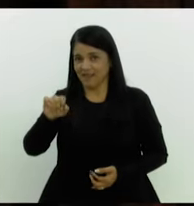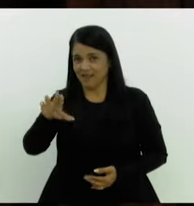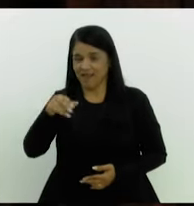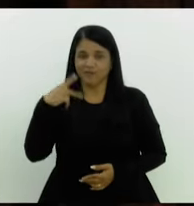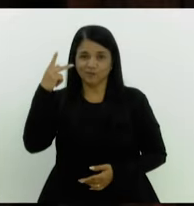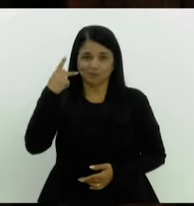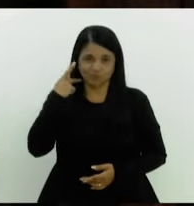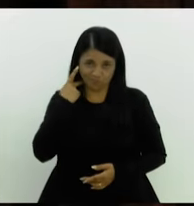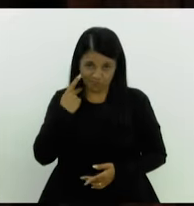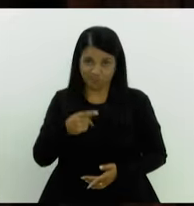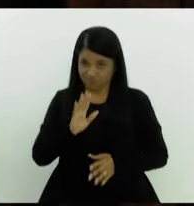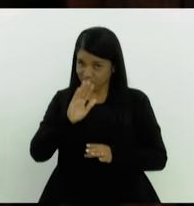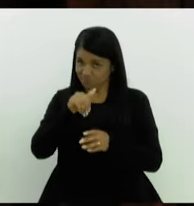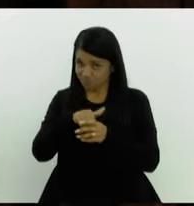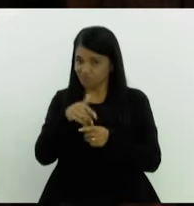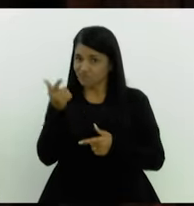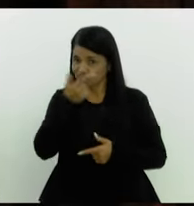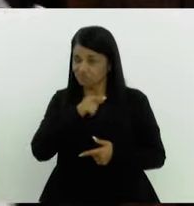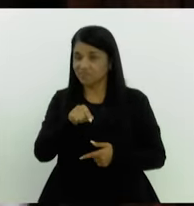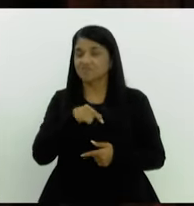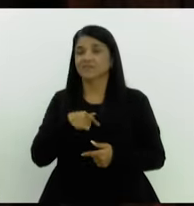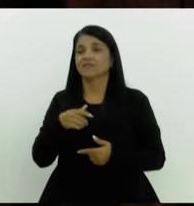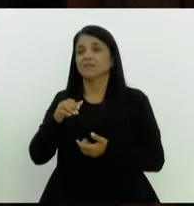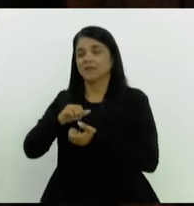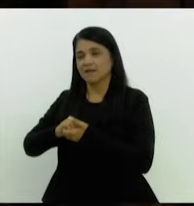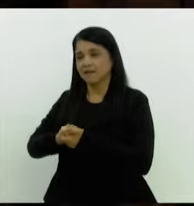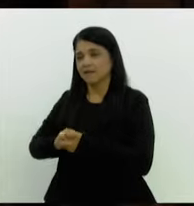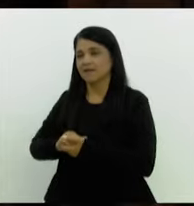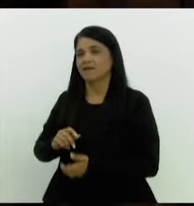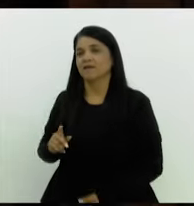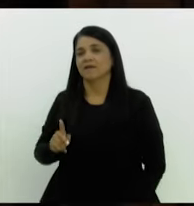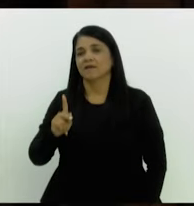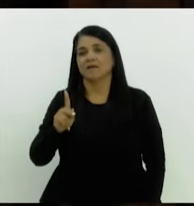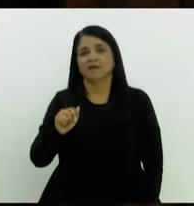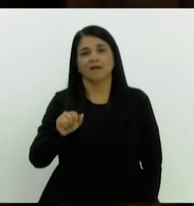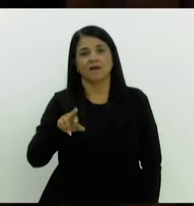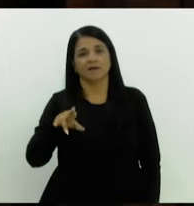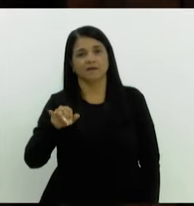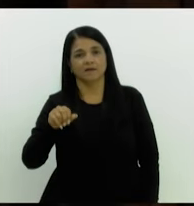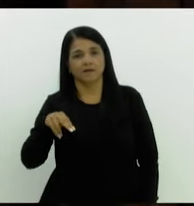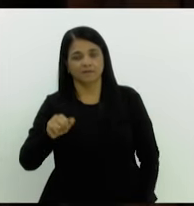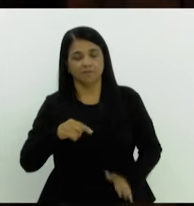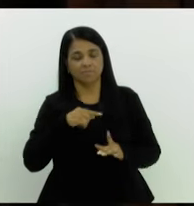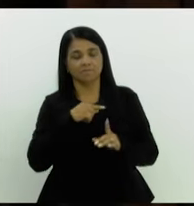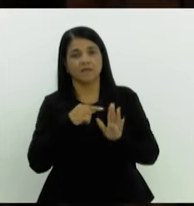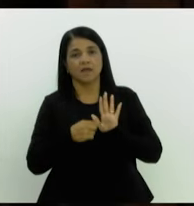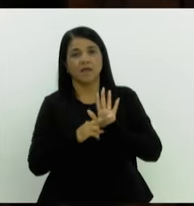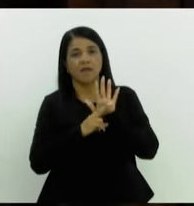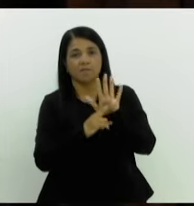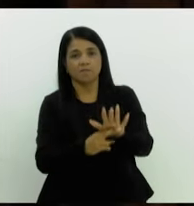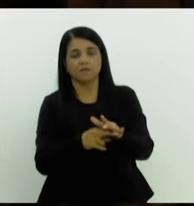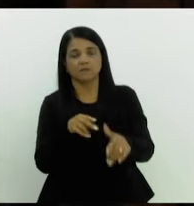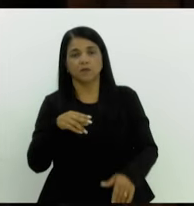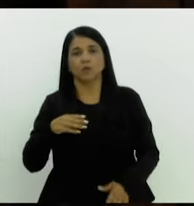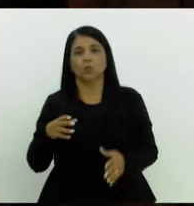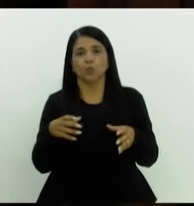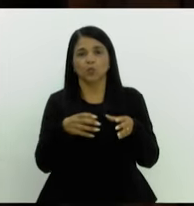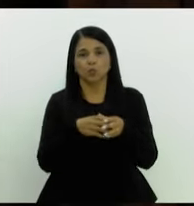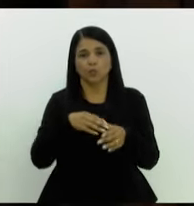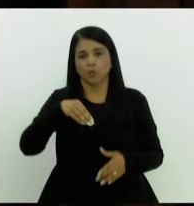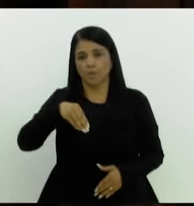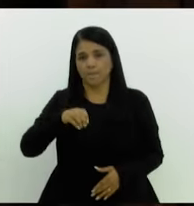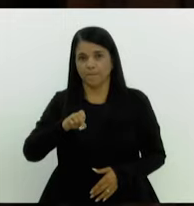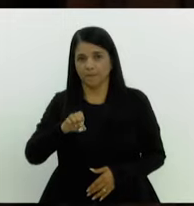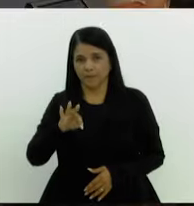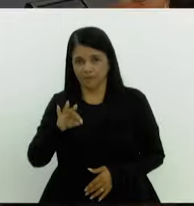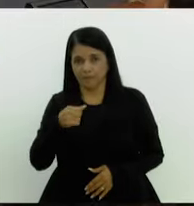Ju cumprimentar caliana que representa o grupo meta mar Mariana um prazer uma